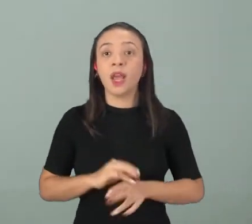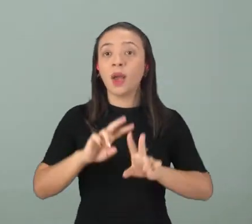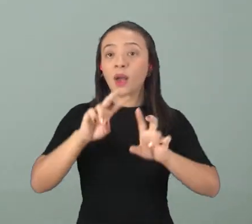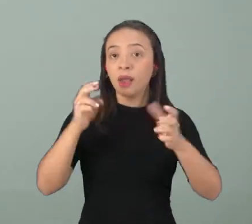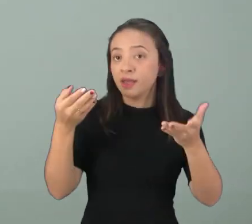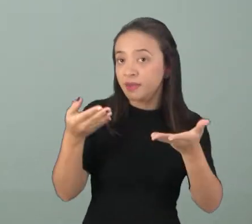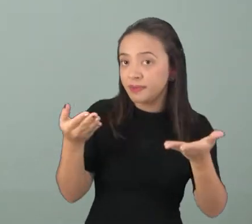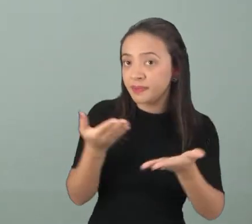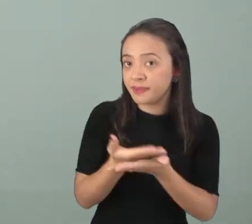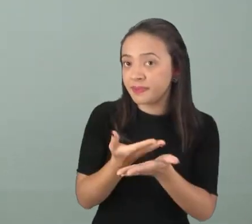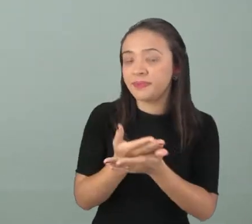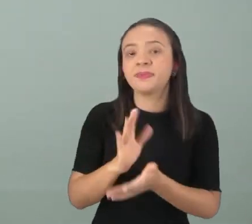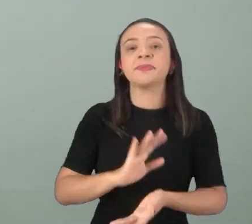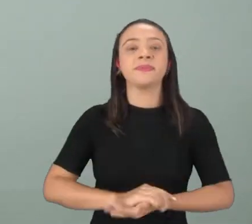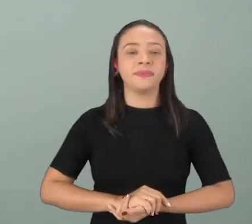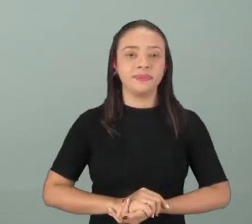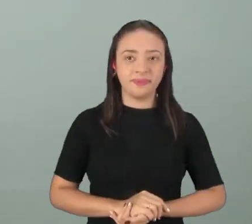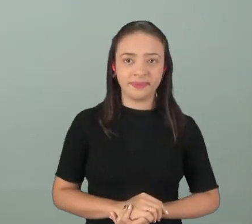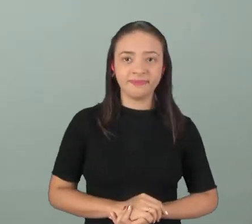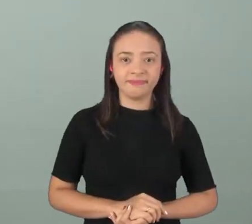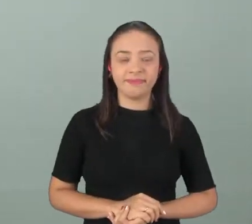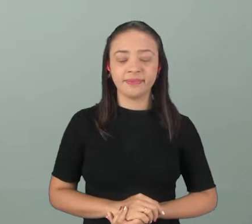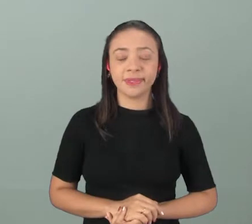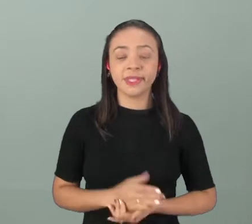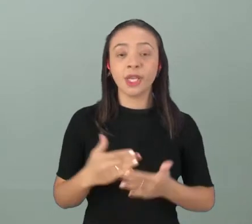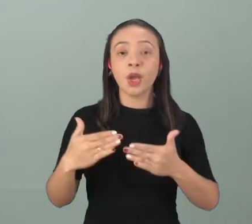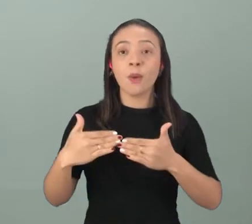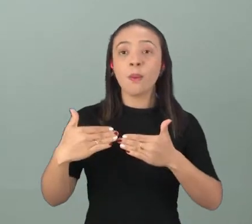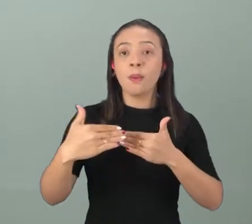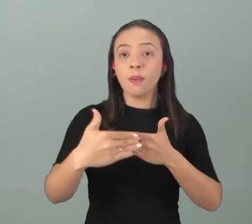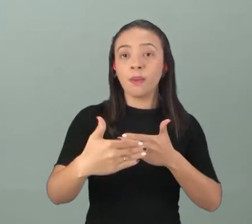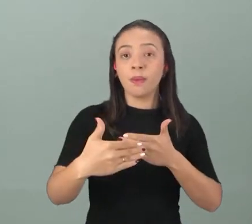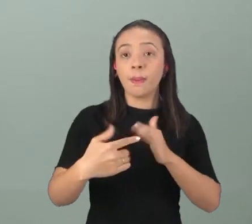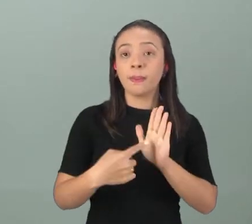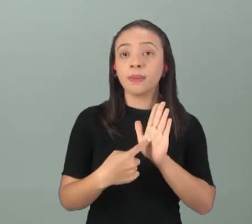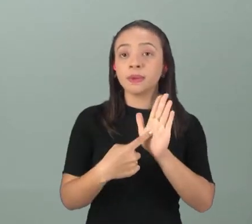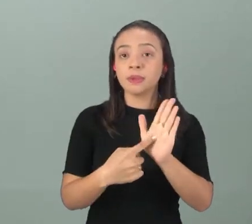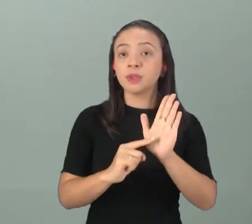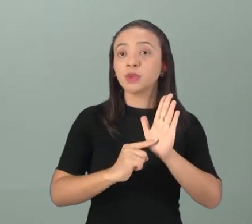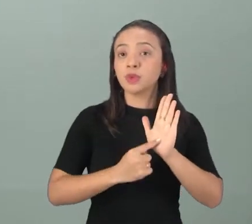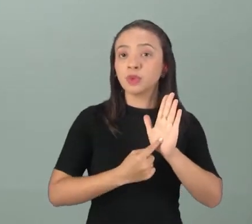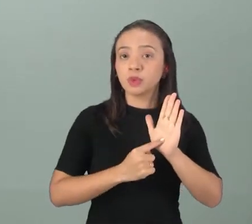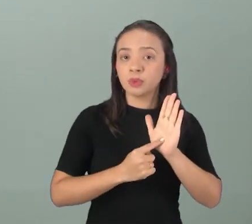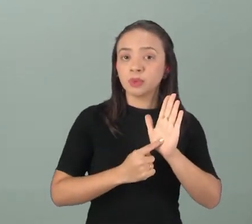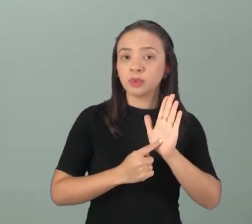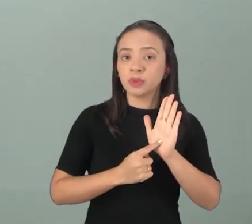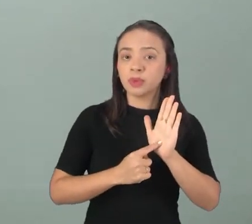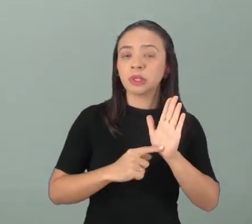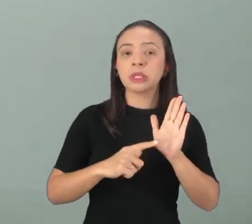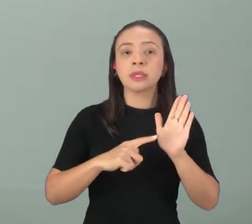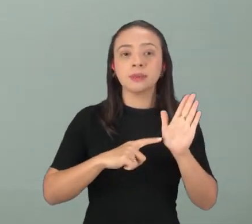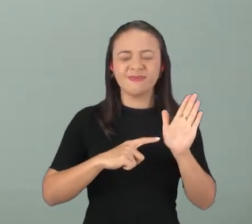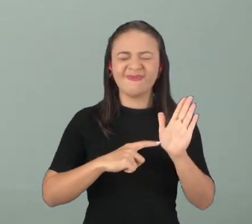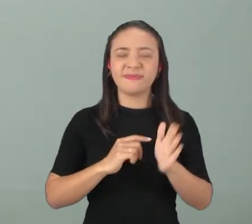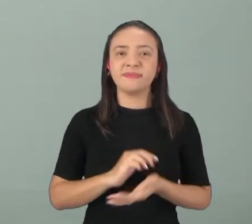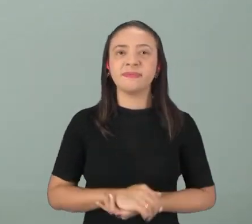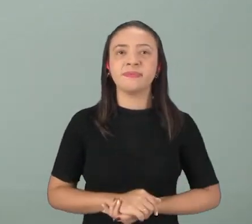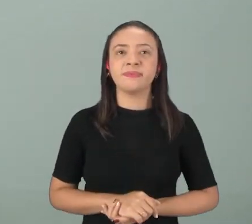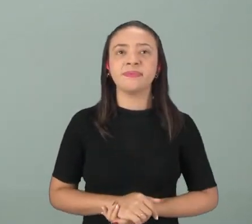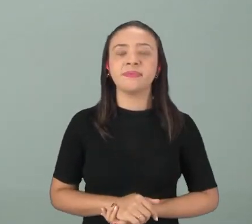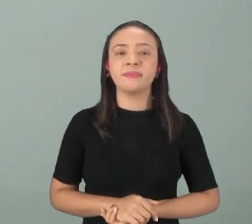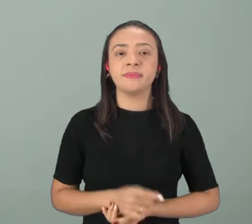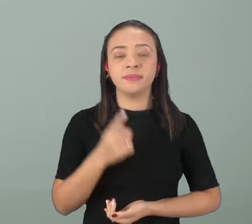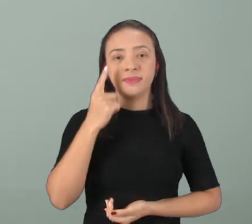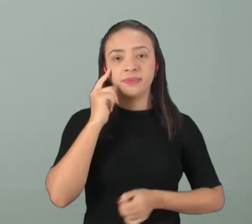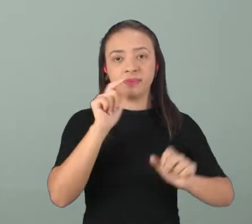nosso tema da aula. A gente vai iniciar com a apresentação desses pontos, desses sinais de pontuação, tá